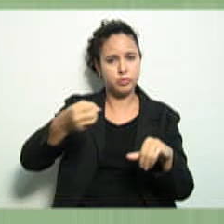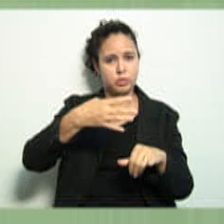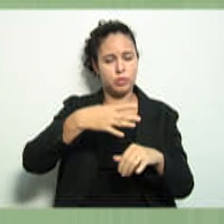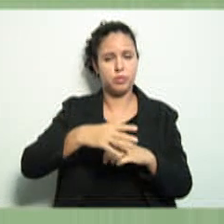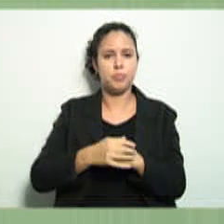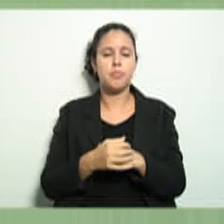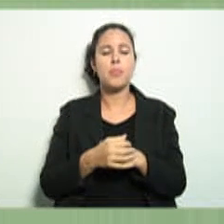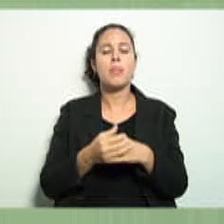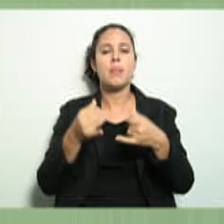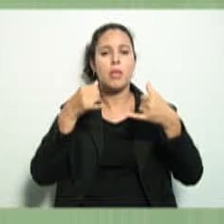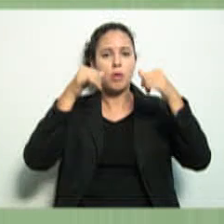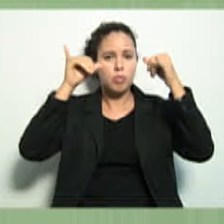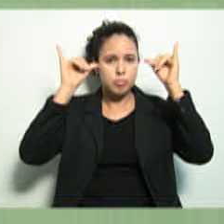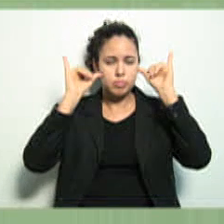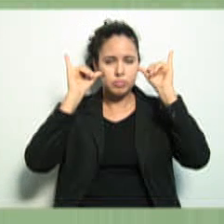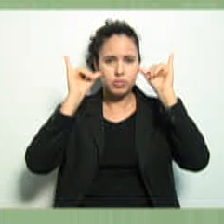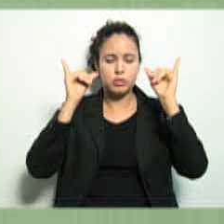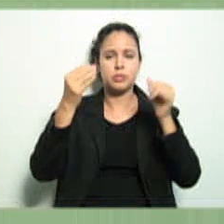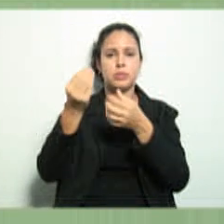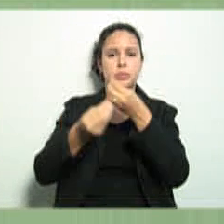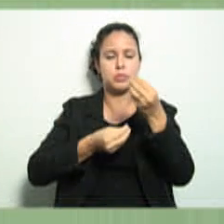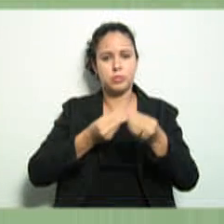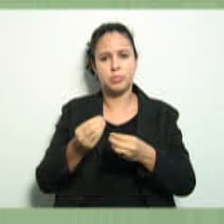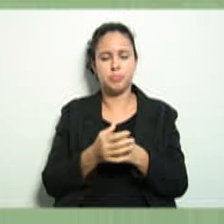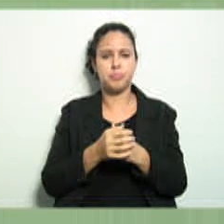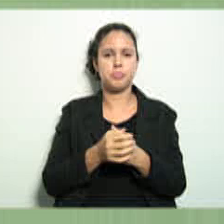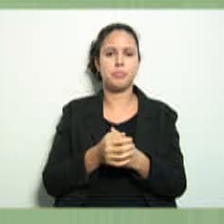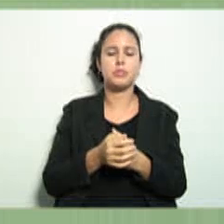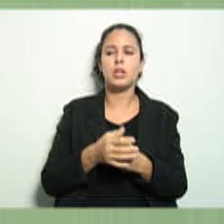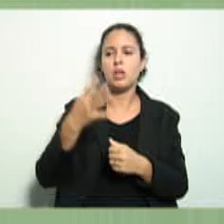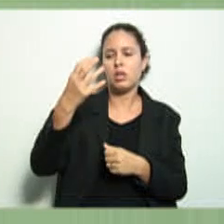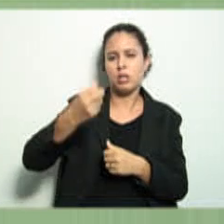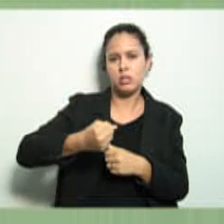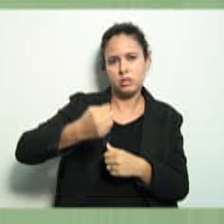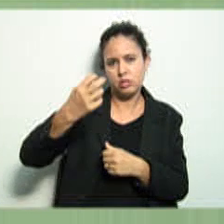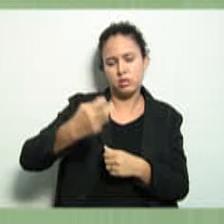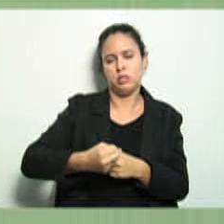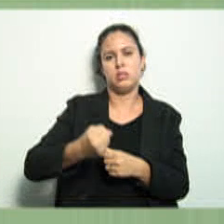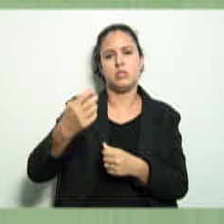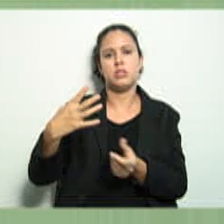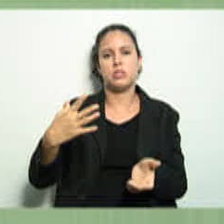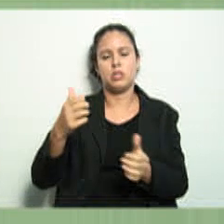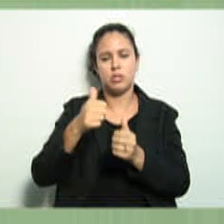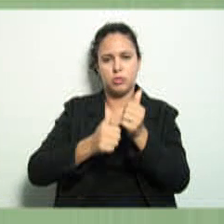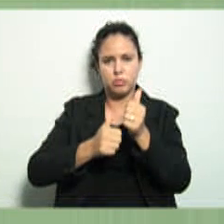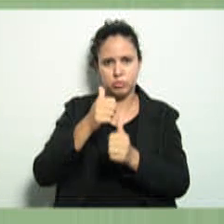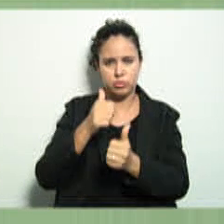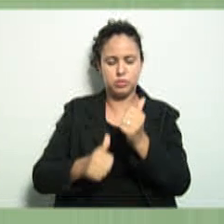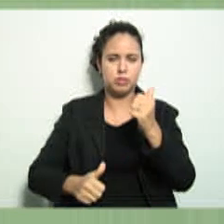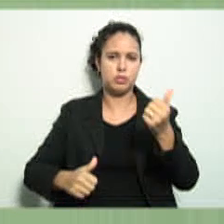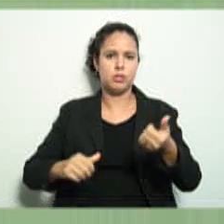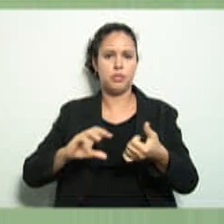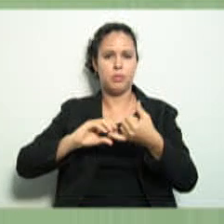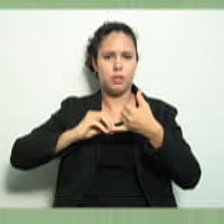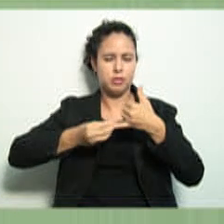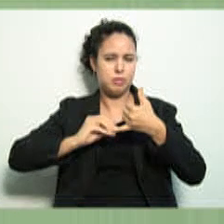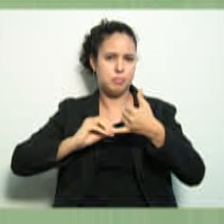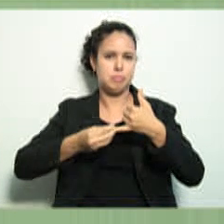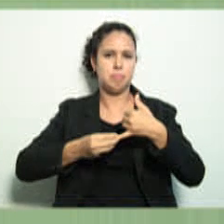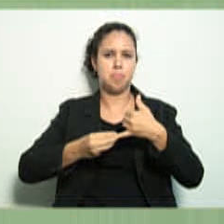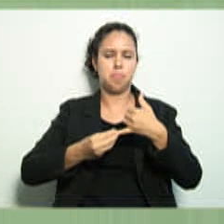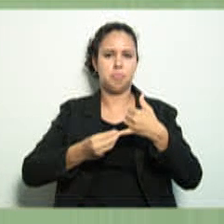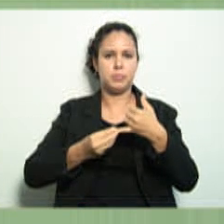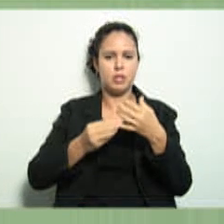do rebanho de cabeças de gado, da produção de leite, da produção de arroz, produção de feijão,